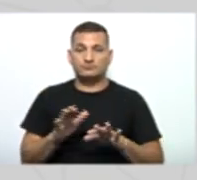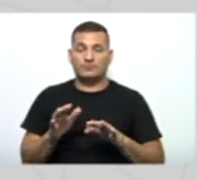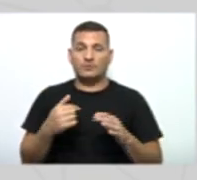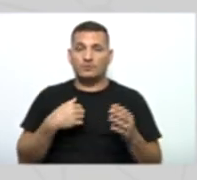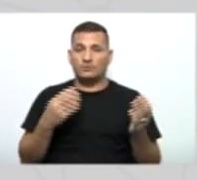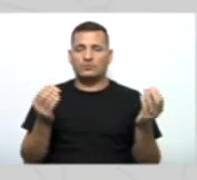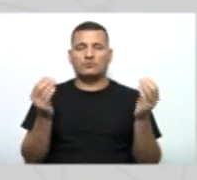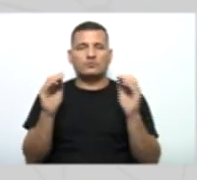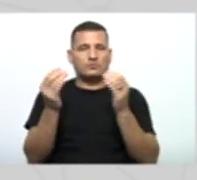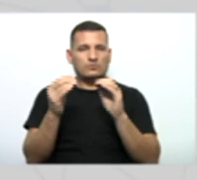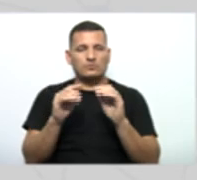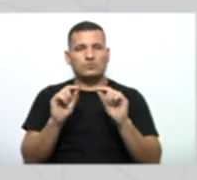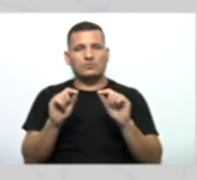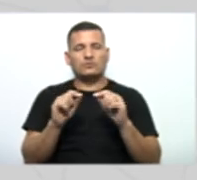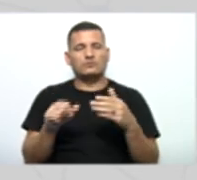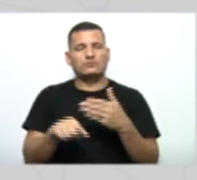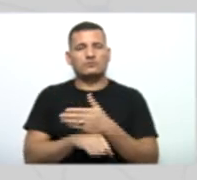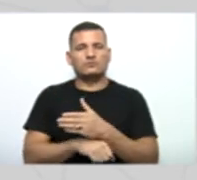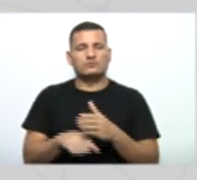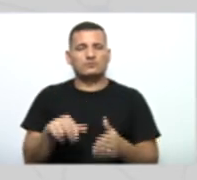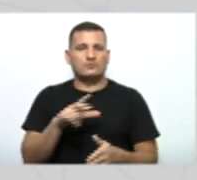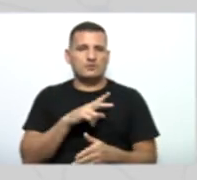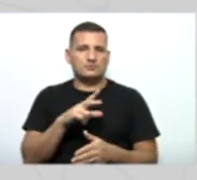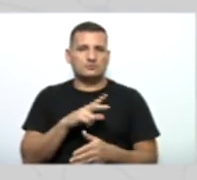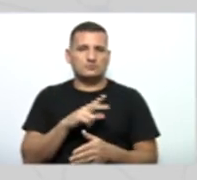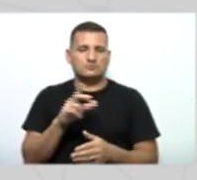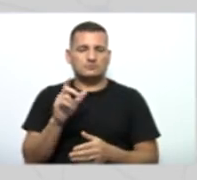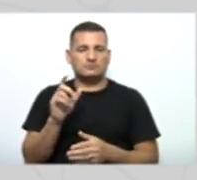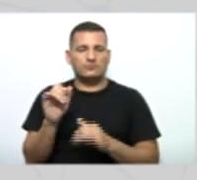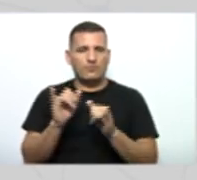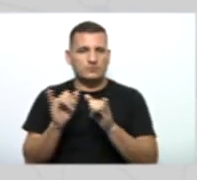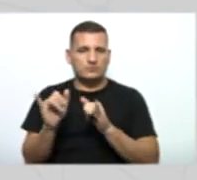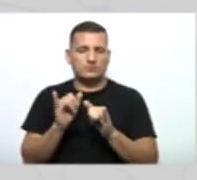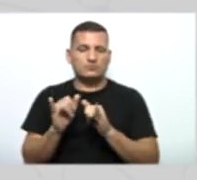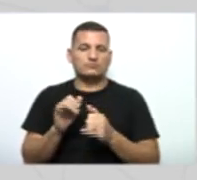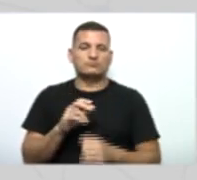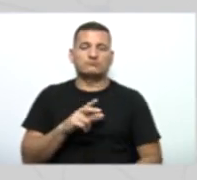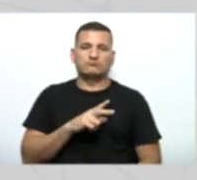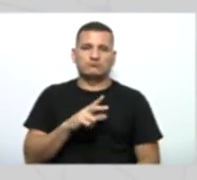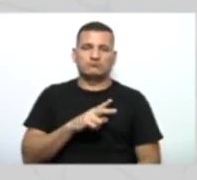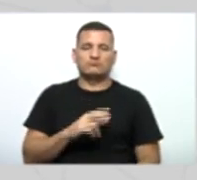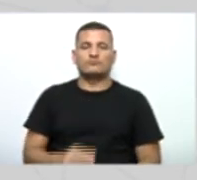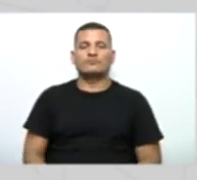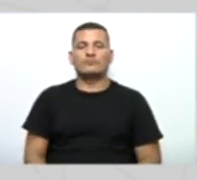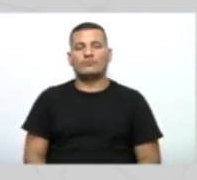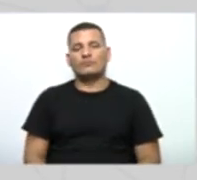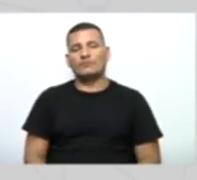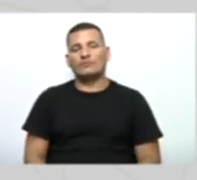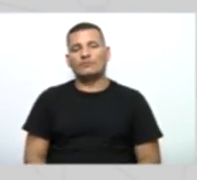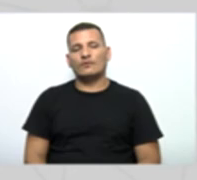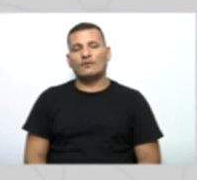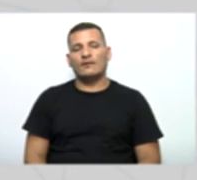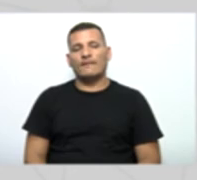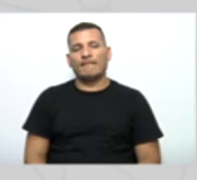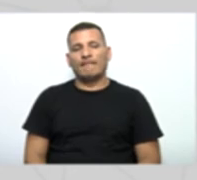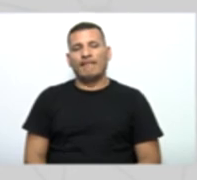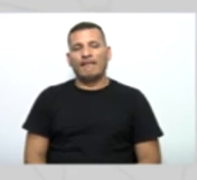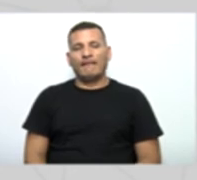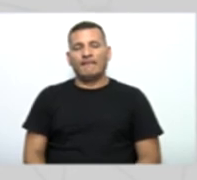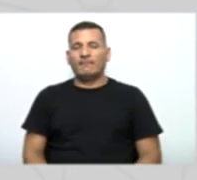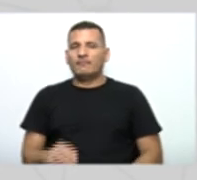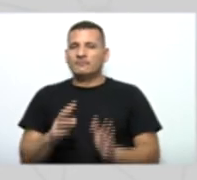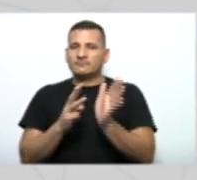caso, ele permite você acessar os atributos da classe, só que são os atributos privados e esse acesso é somente